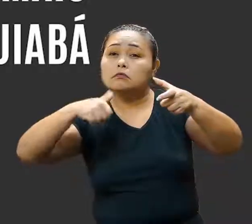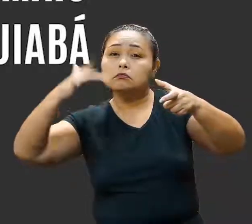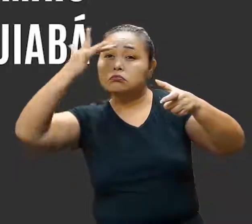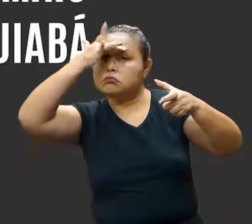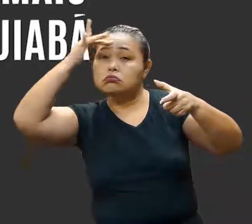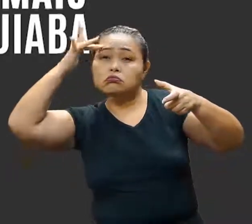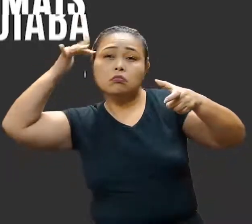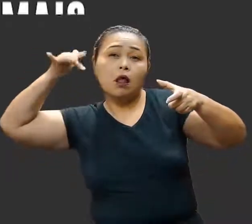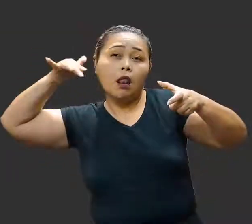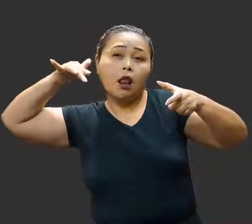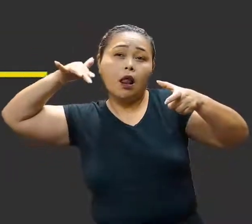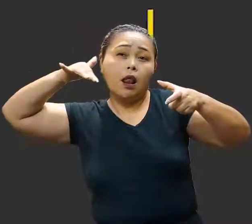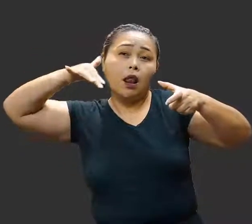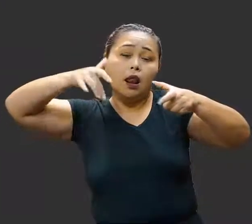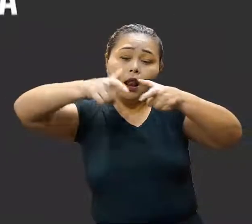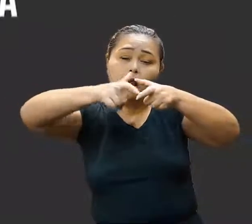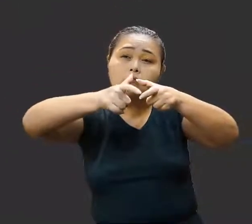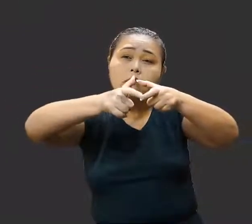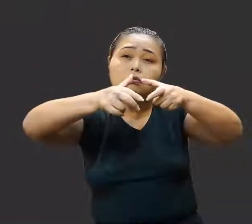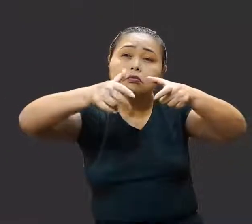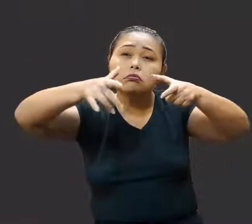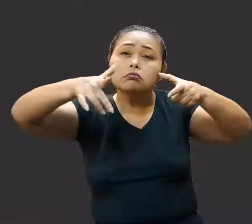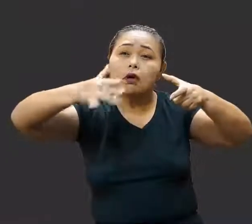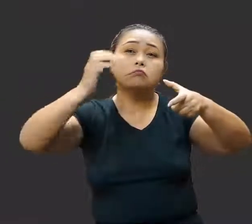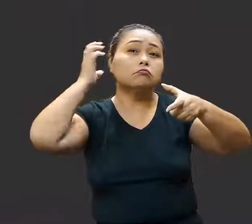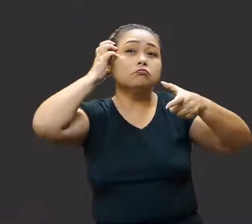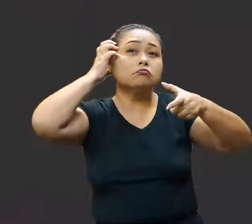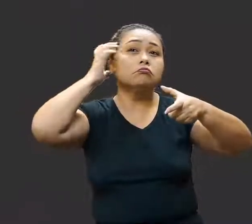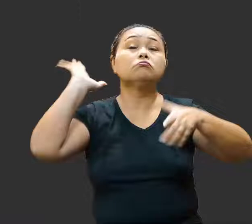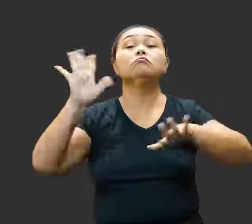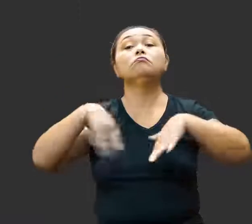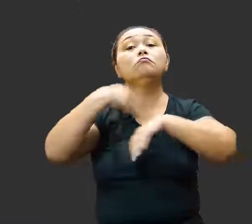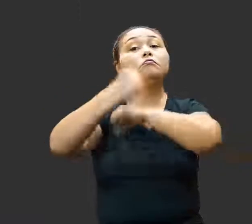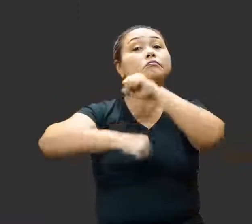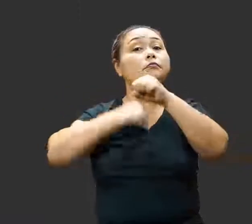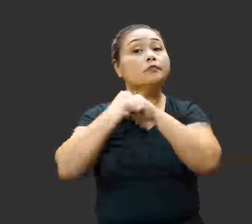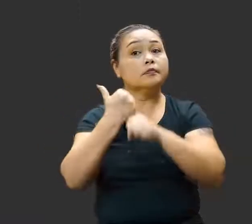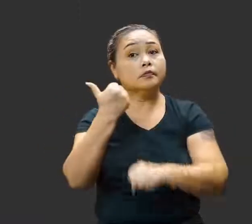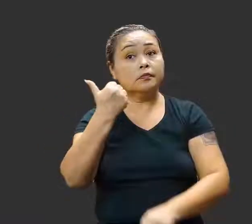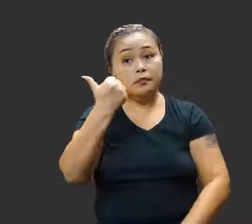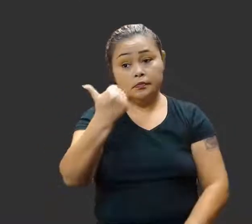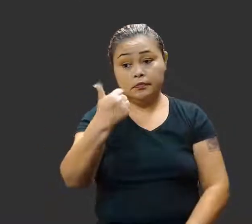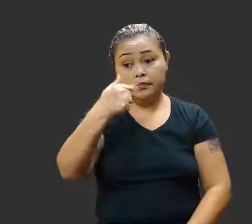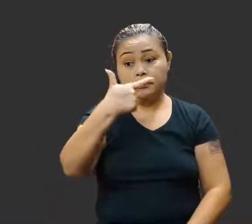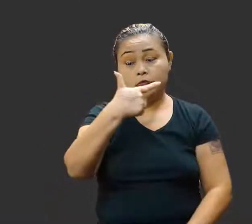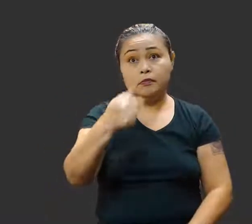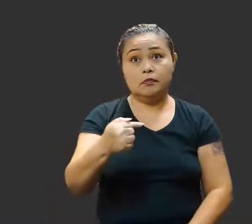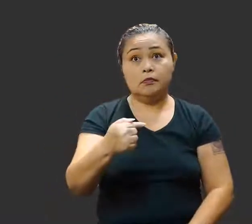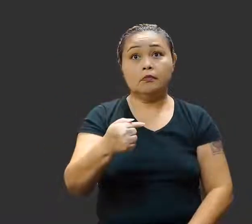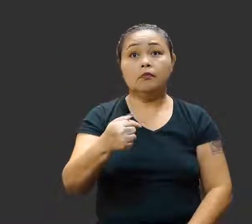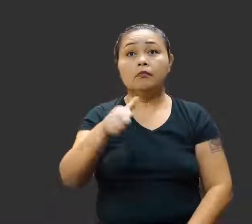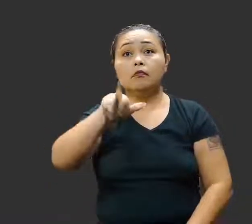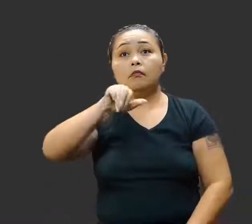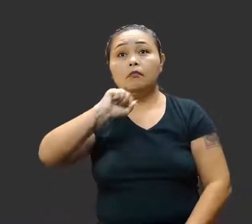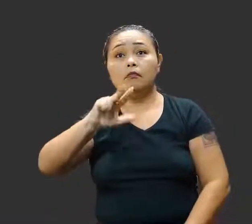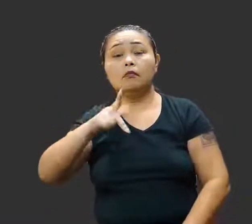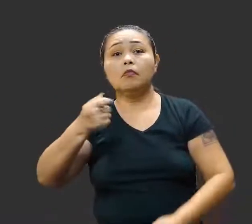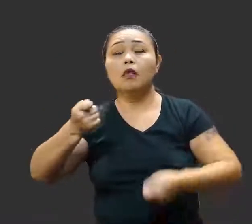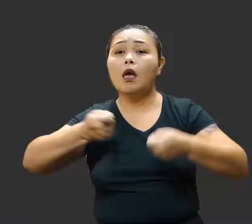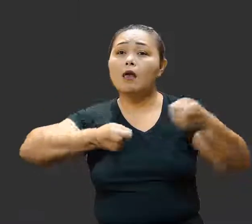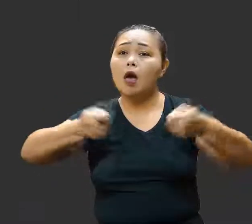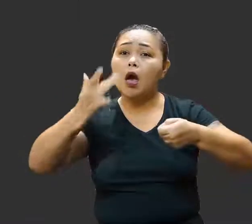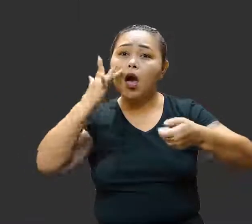Cuiabá. E já no ano de 1727, o arraial de mineradores